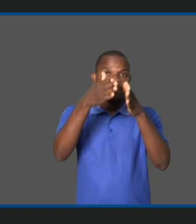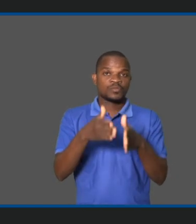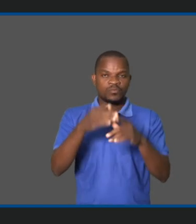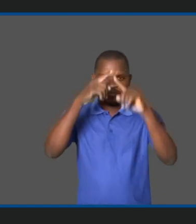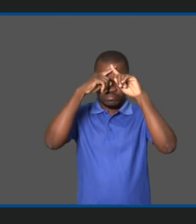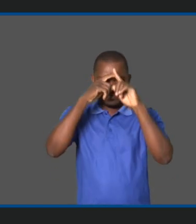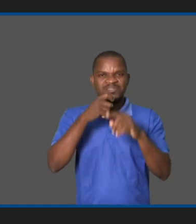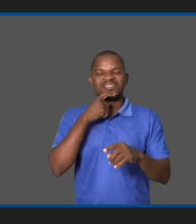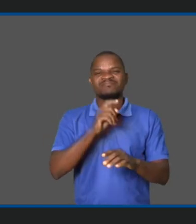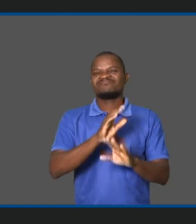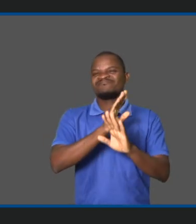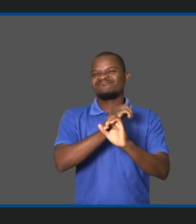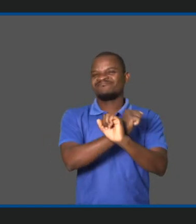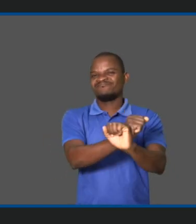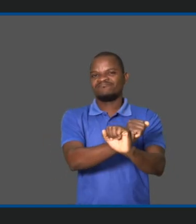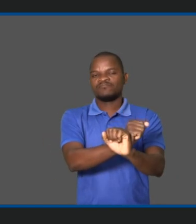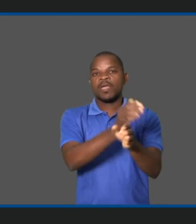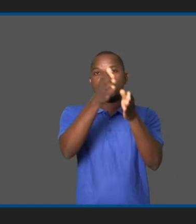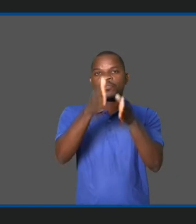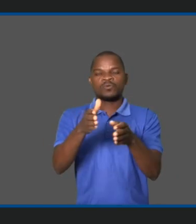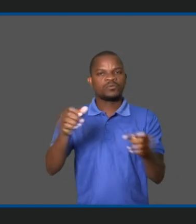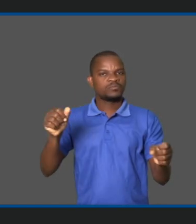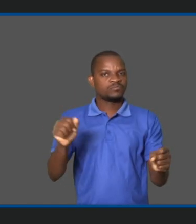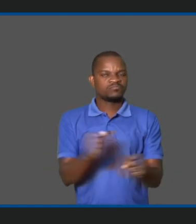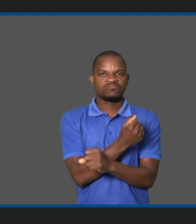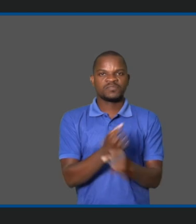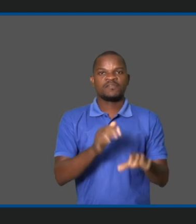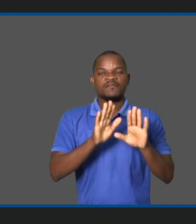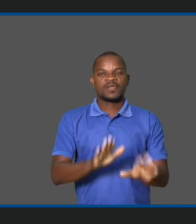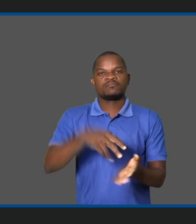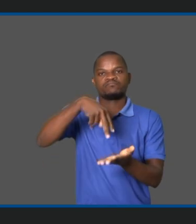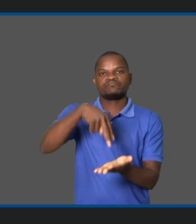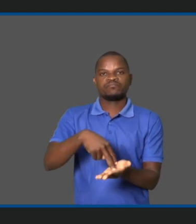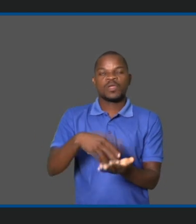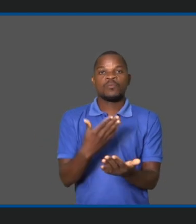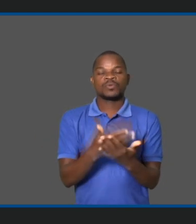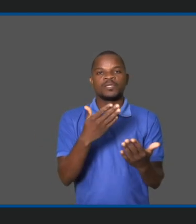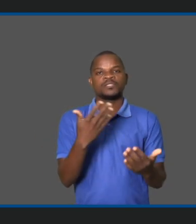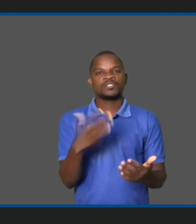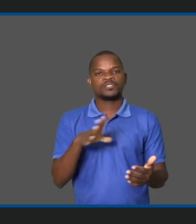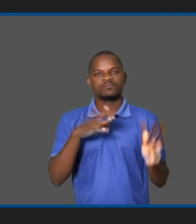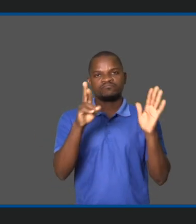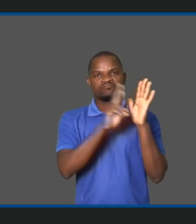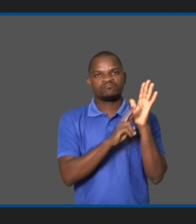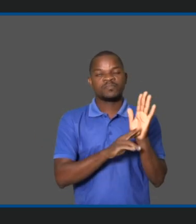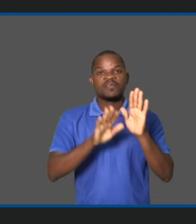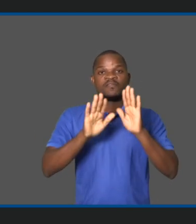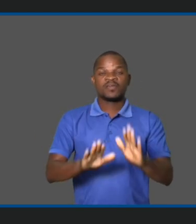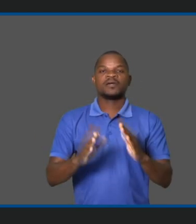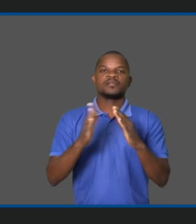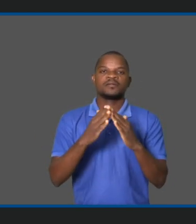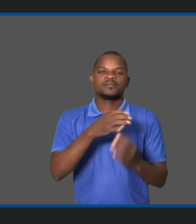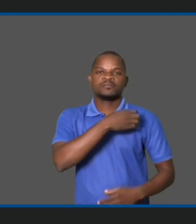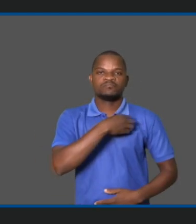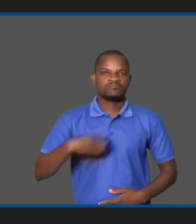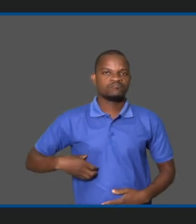se registrasse, de acordo com a emergência que foi decretada pelo Presidente da República, para não a venda de